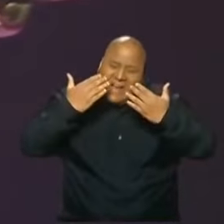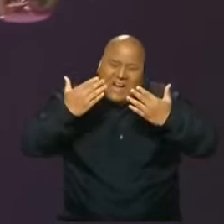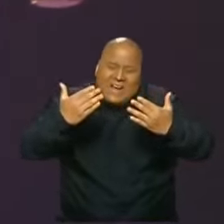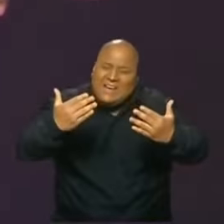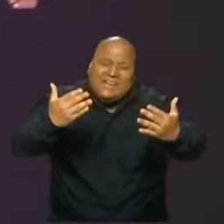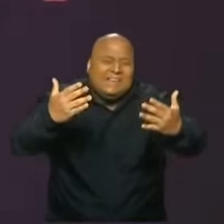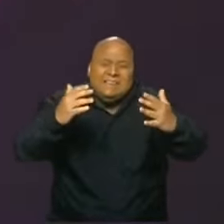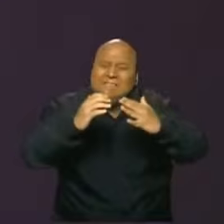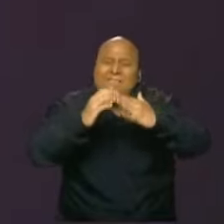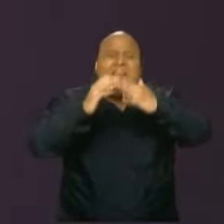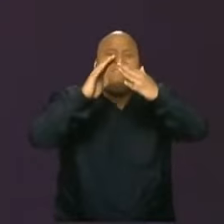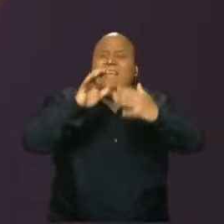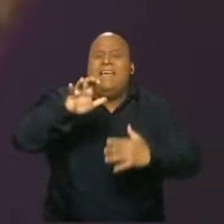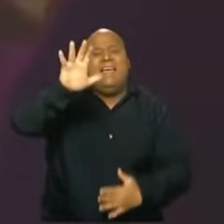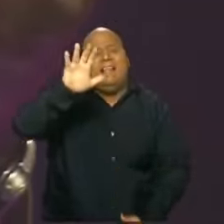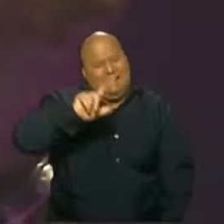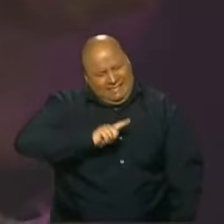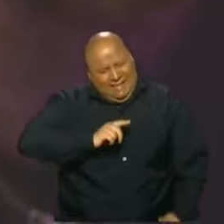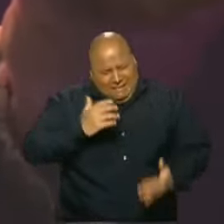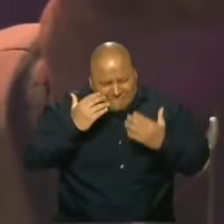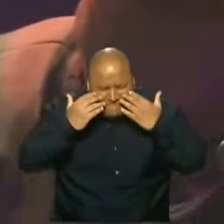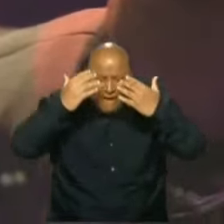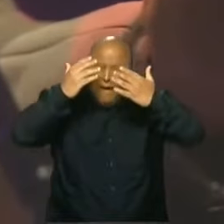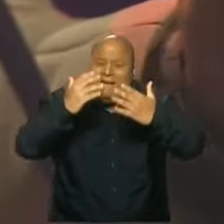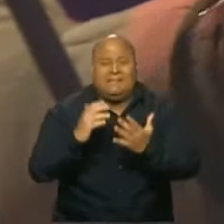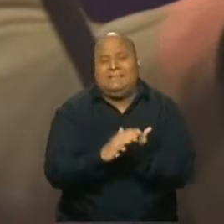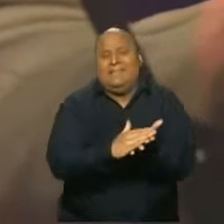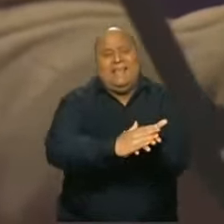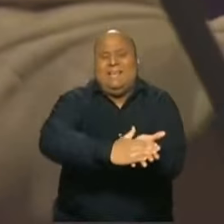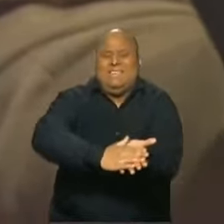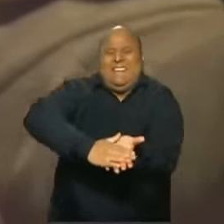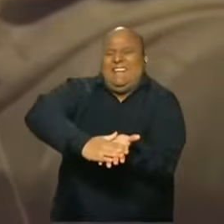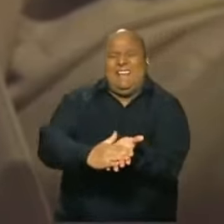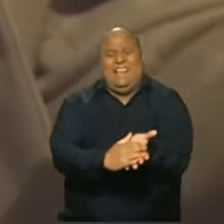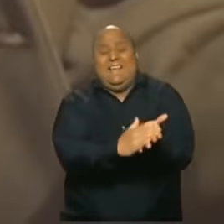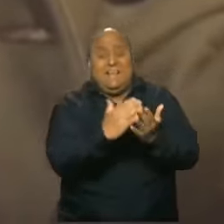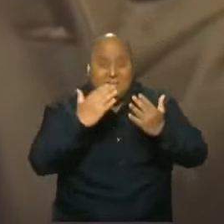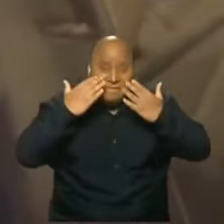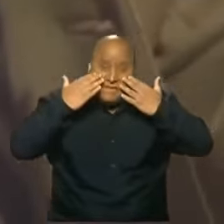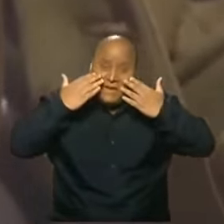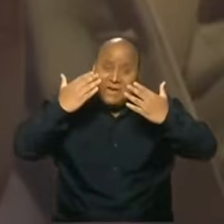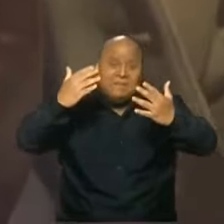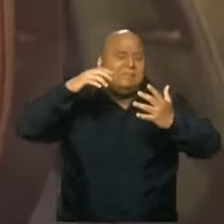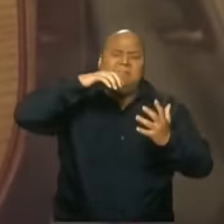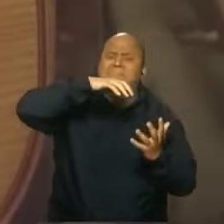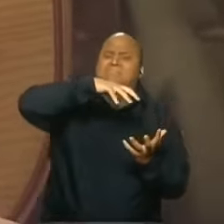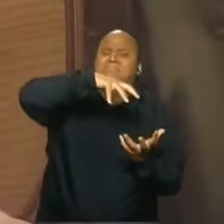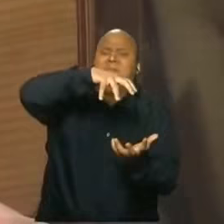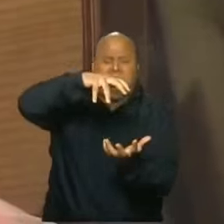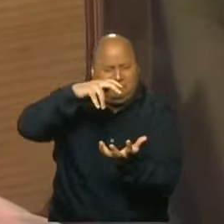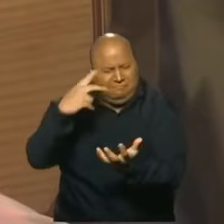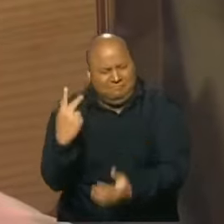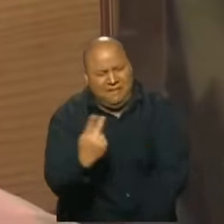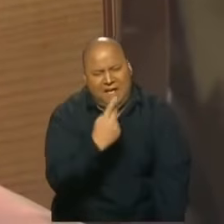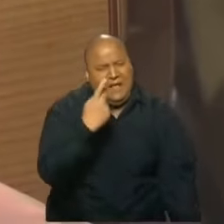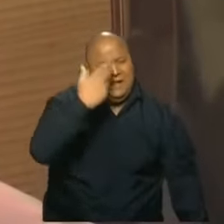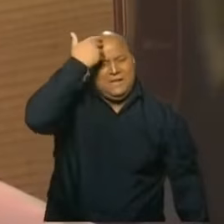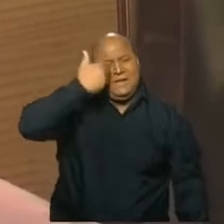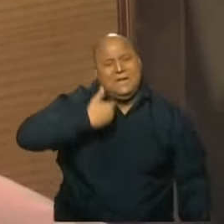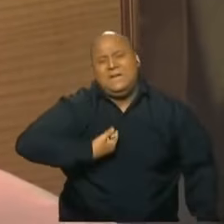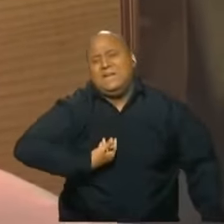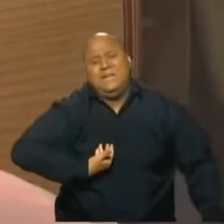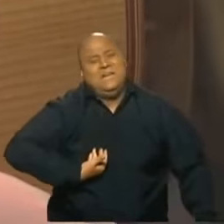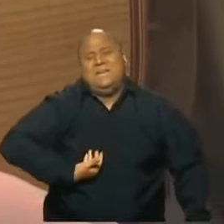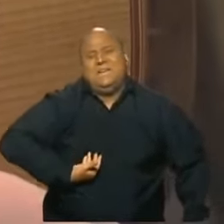a voz do morro sou eu mesmo, sim senhor. Quero mostrar ao mundo que tenho